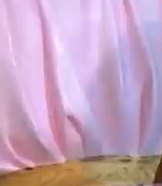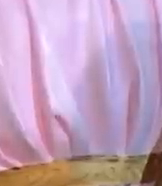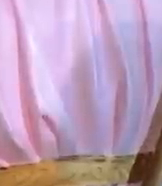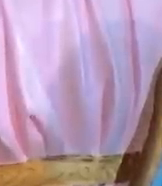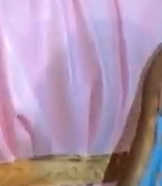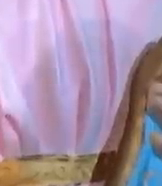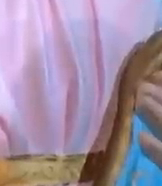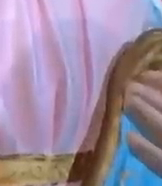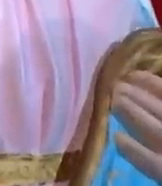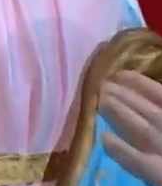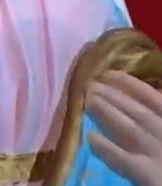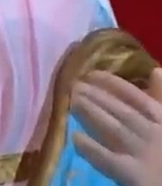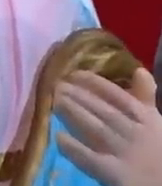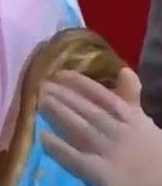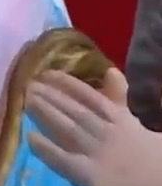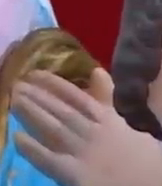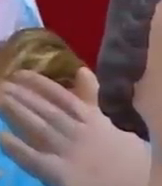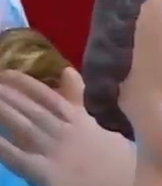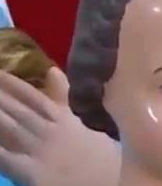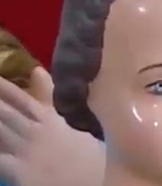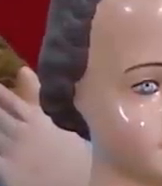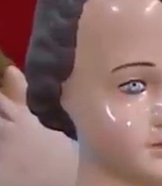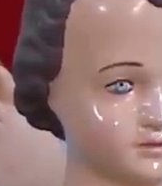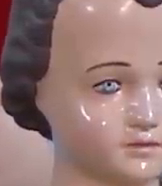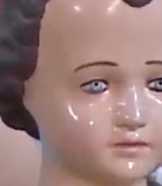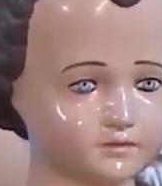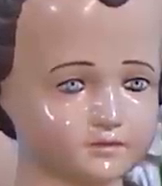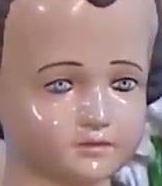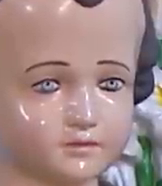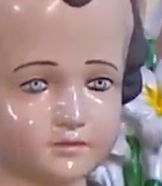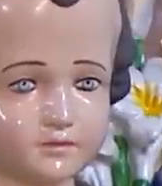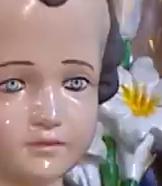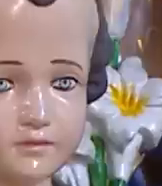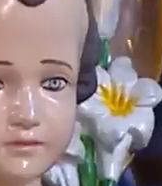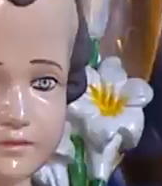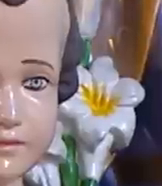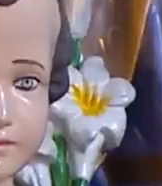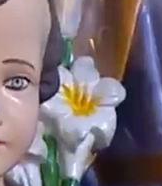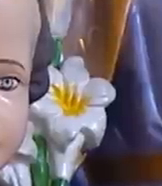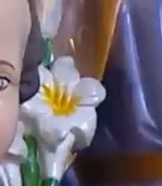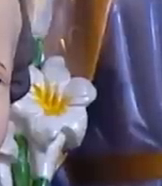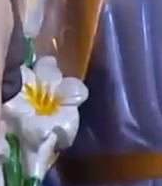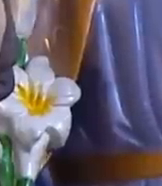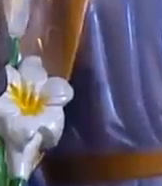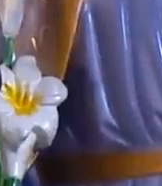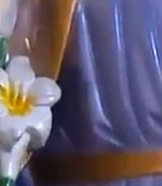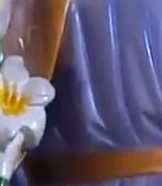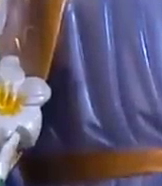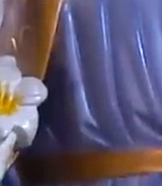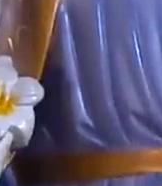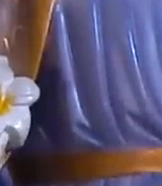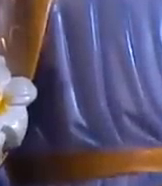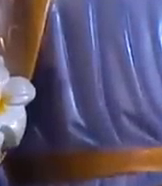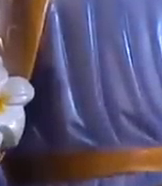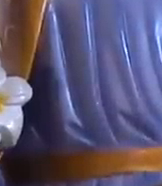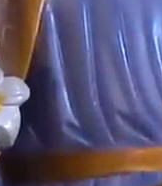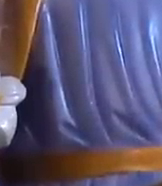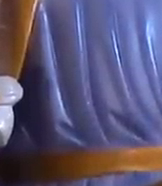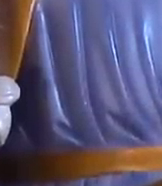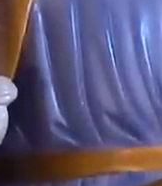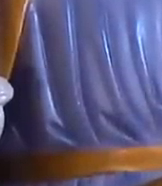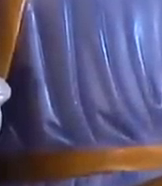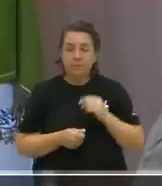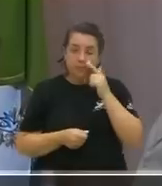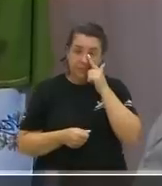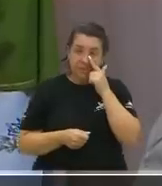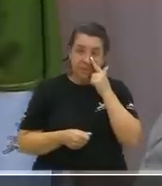a música é atual, mas a letra é antiga, e ele deve ter ido cantado, ou cantado